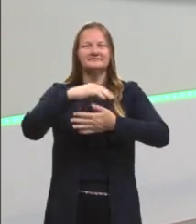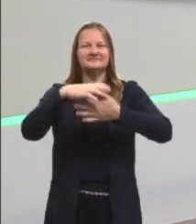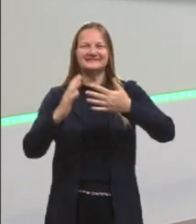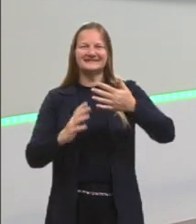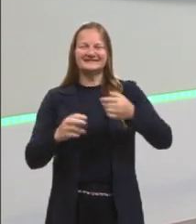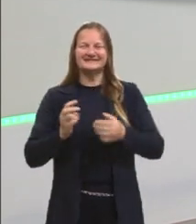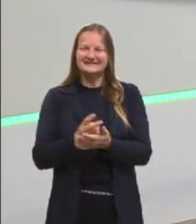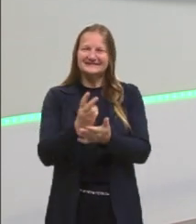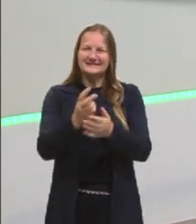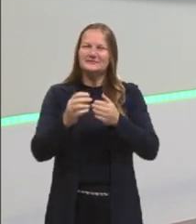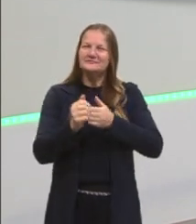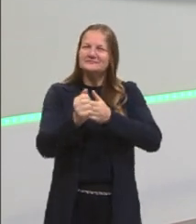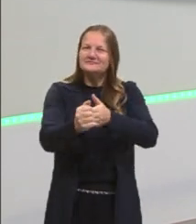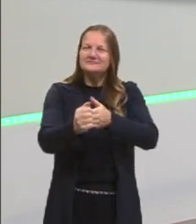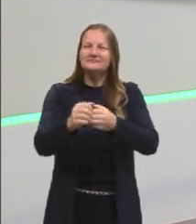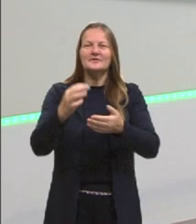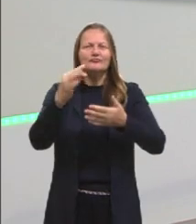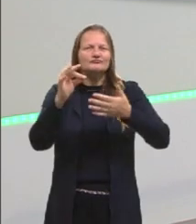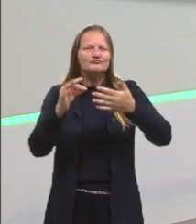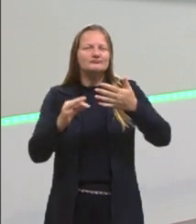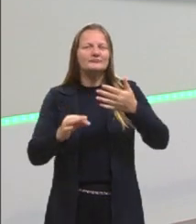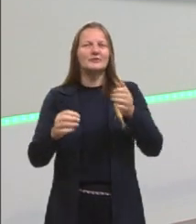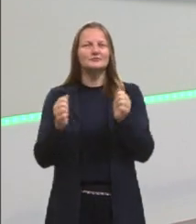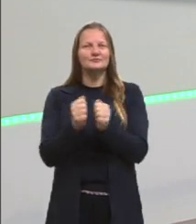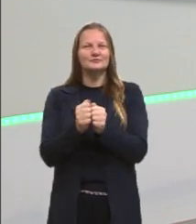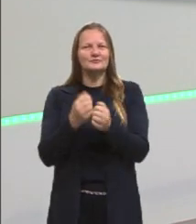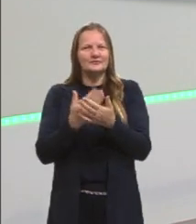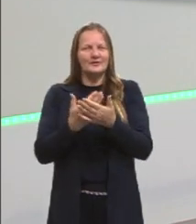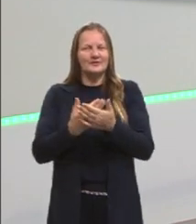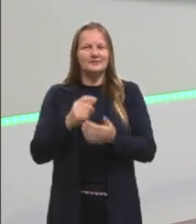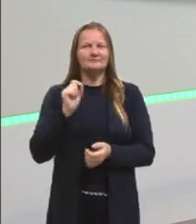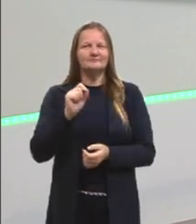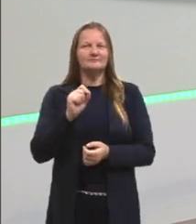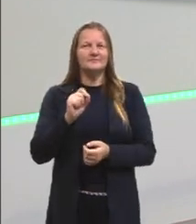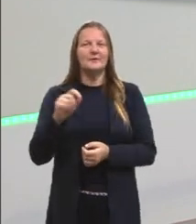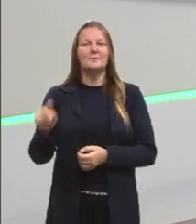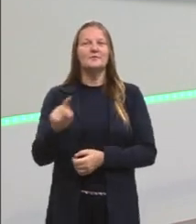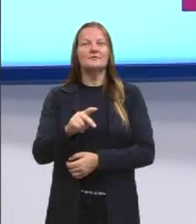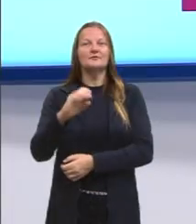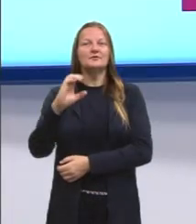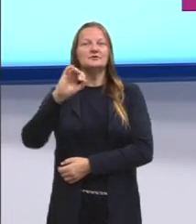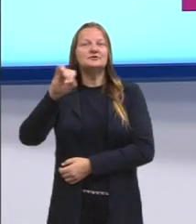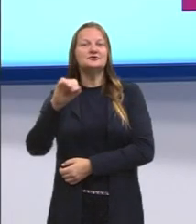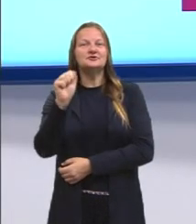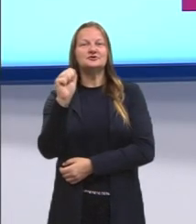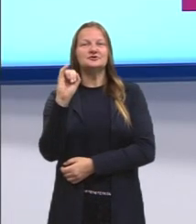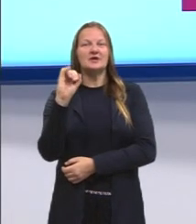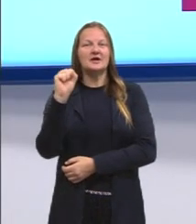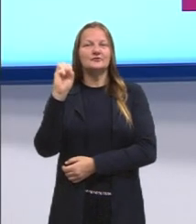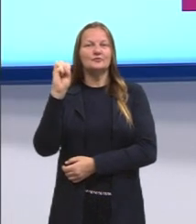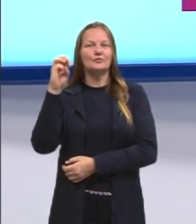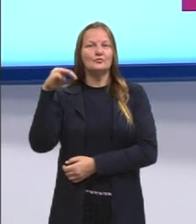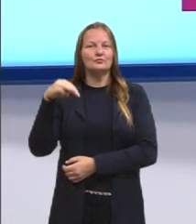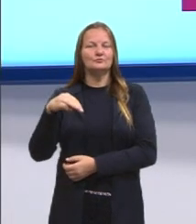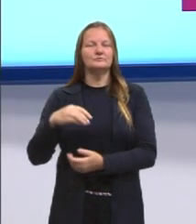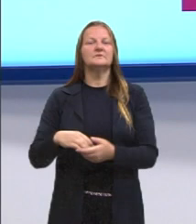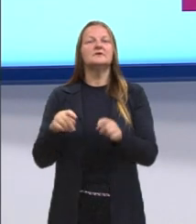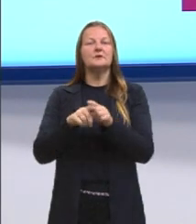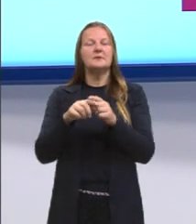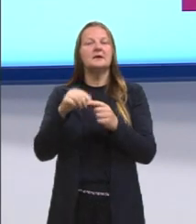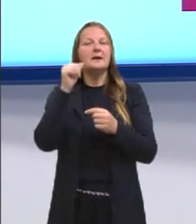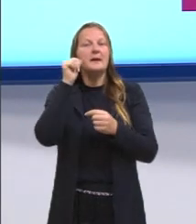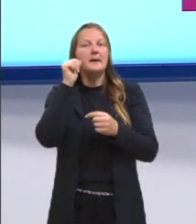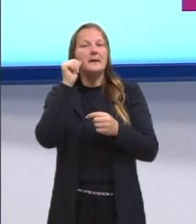sempre na produção na correção no acompanhamento nossas aulas o Professor Jair São Paulo bo e a nossa